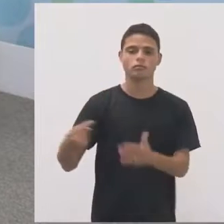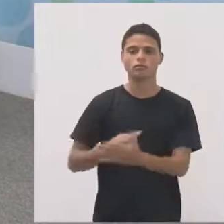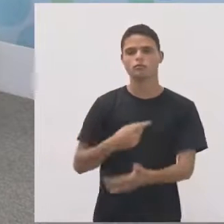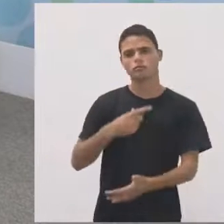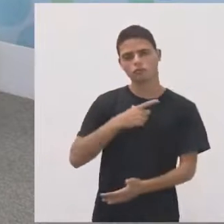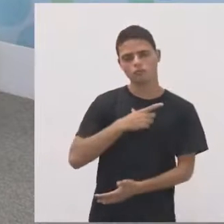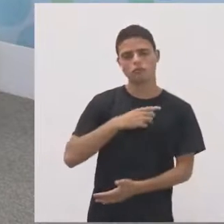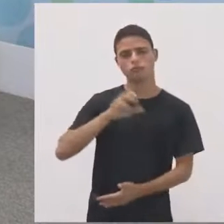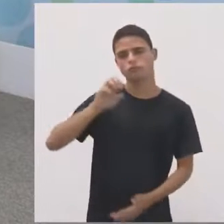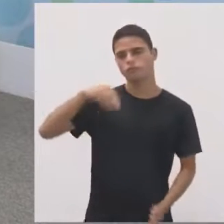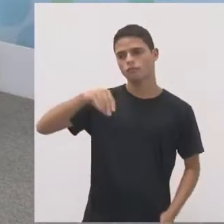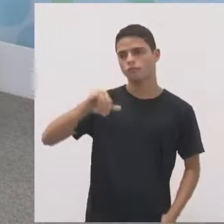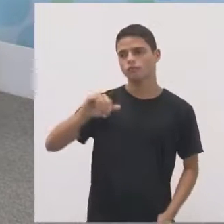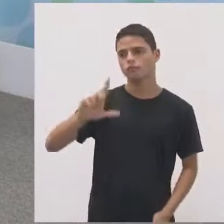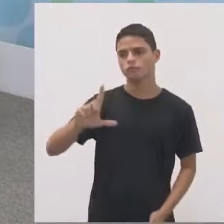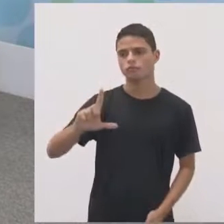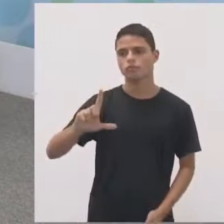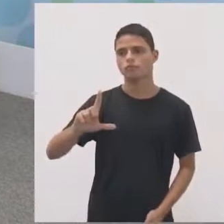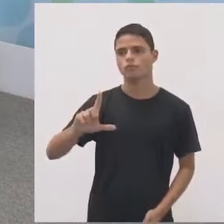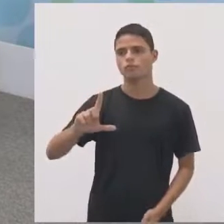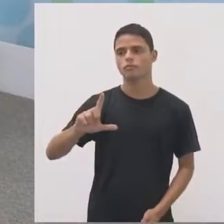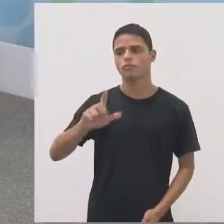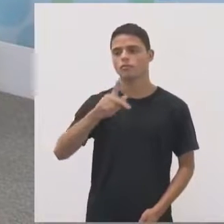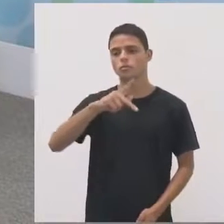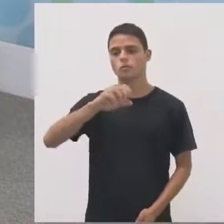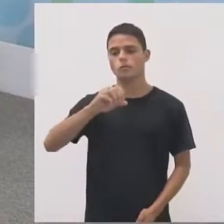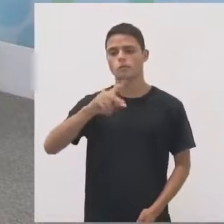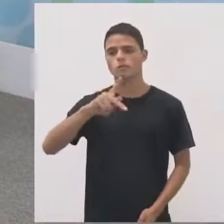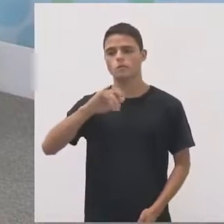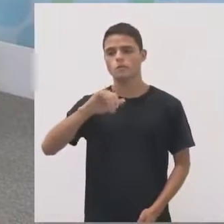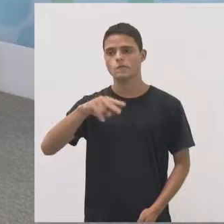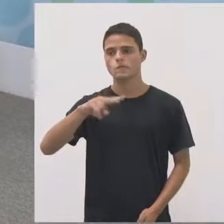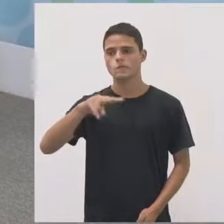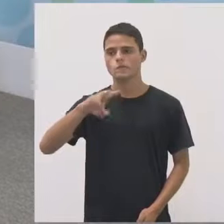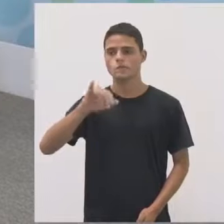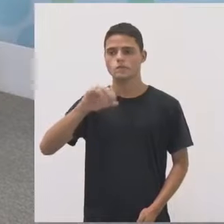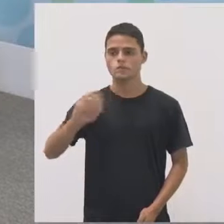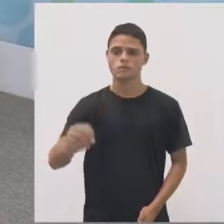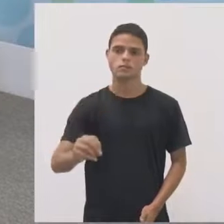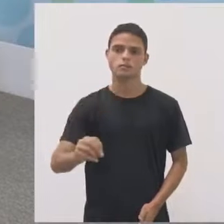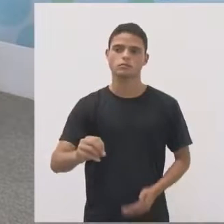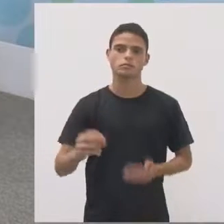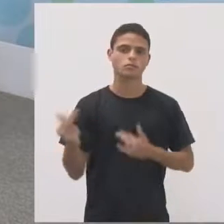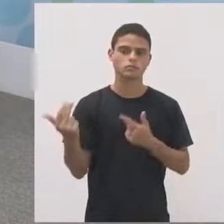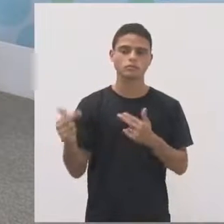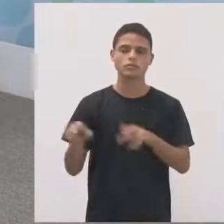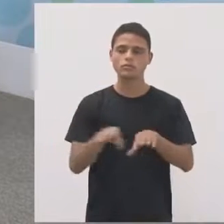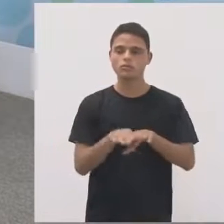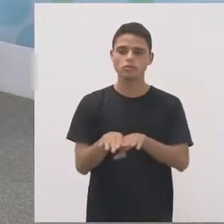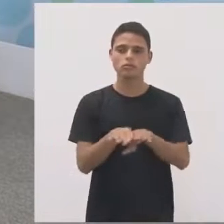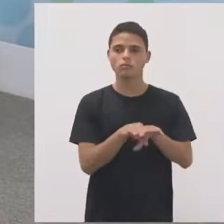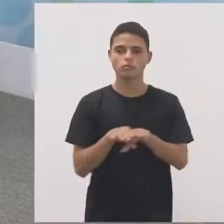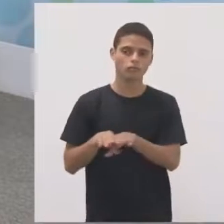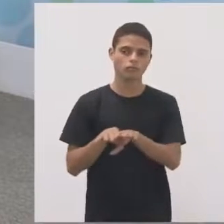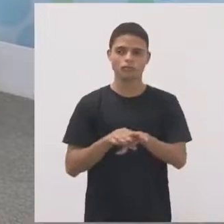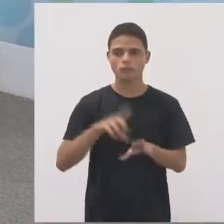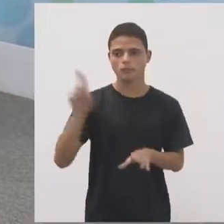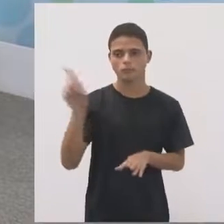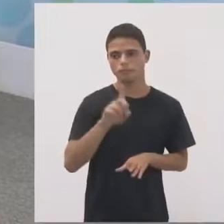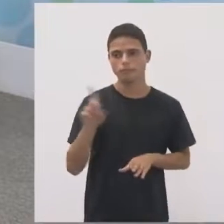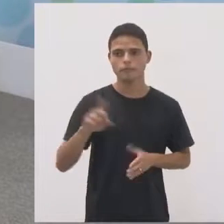e outro para o ultra? Tem um e-mail para positivo para os computadores. Ou é o mesmo e-mail para os dois? Não.